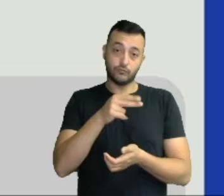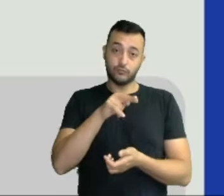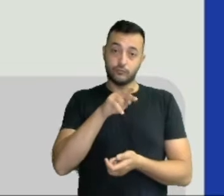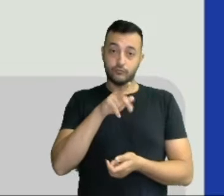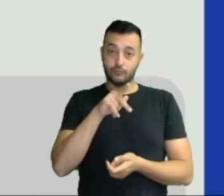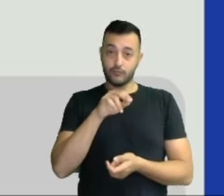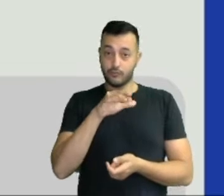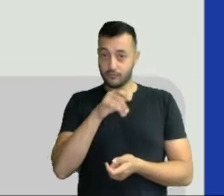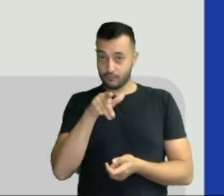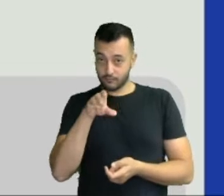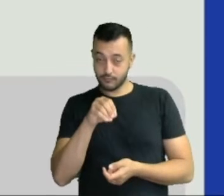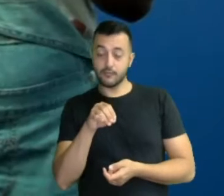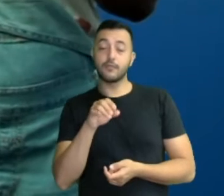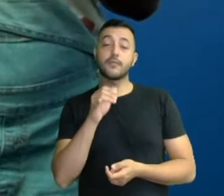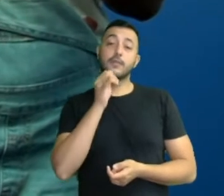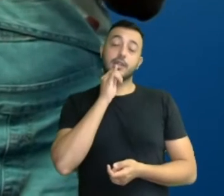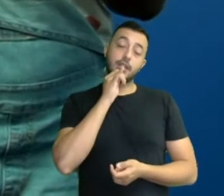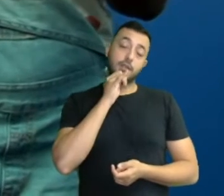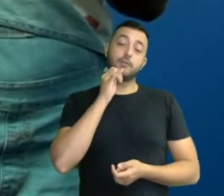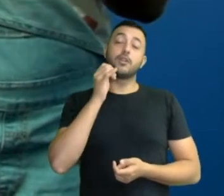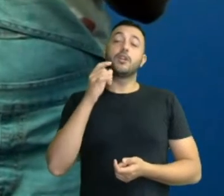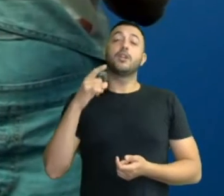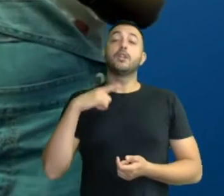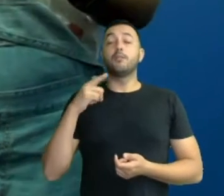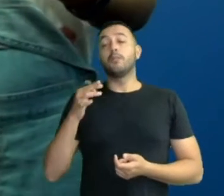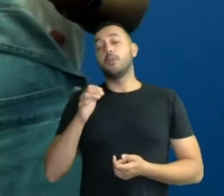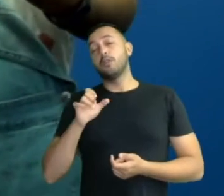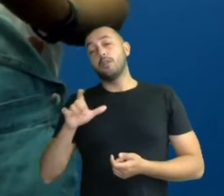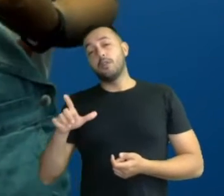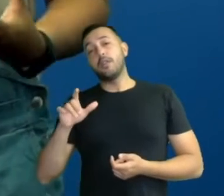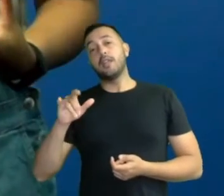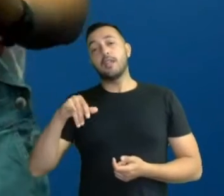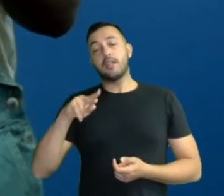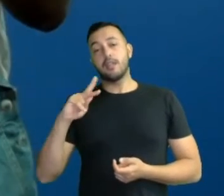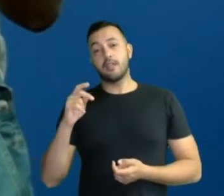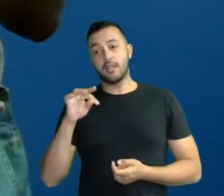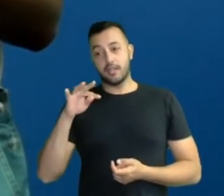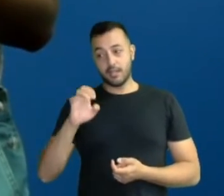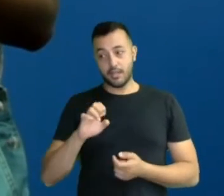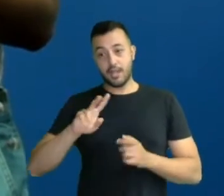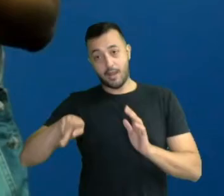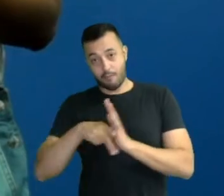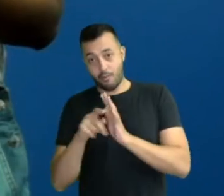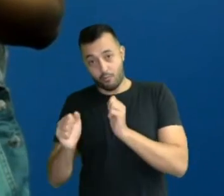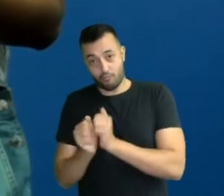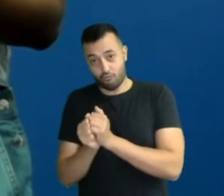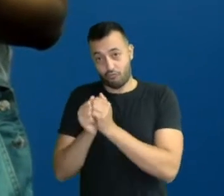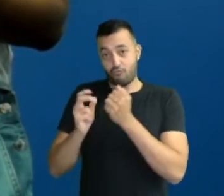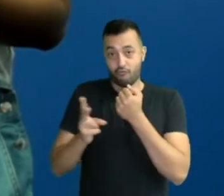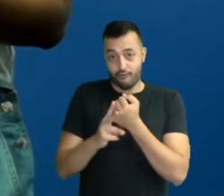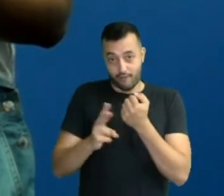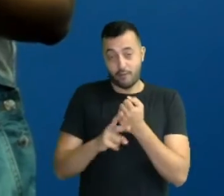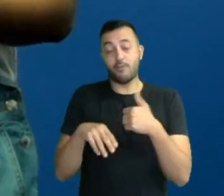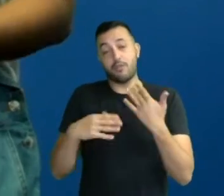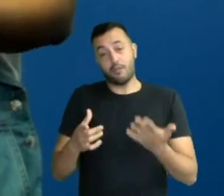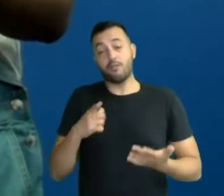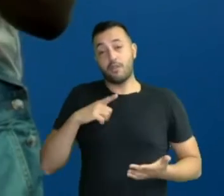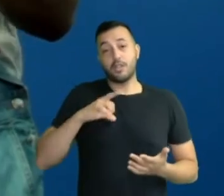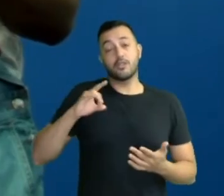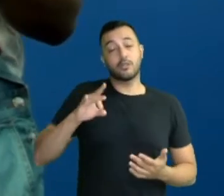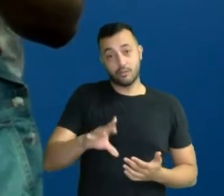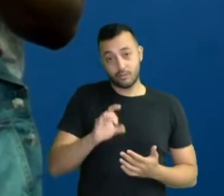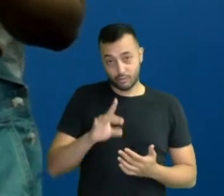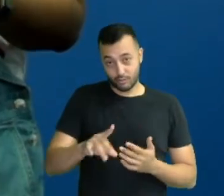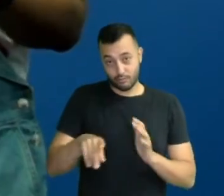Ou seja, os pronominais inerentes, inerente significa que faz parte do verbo, então ele só existe na sua